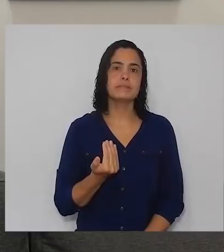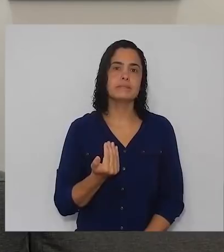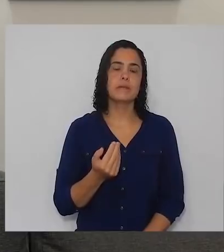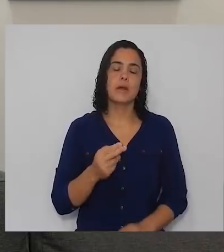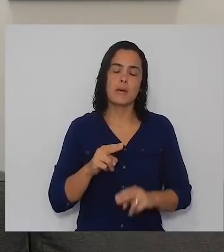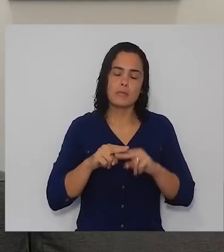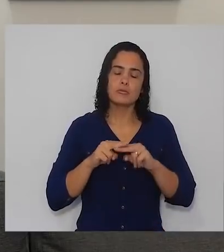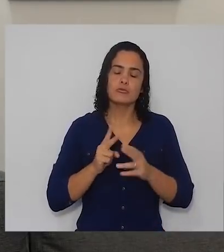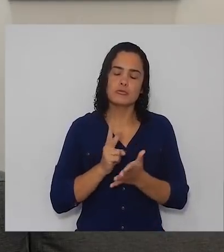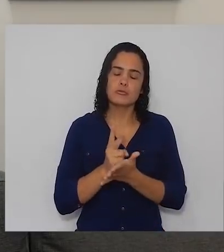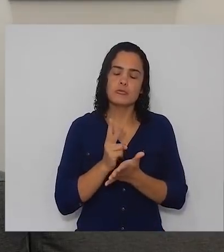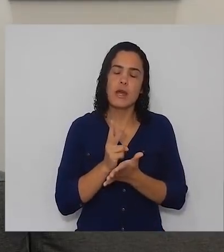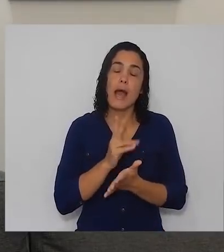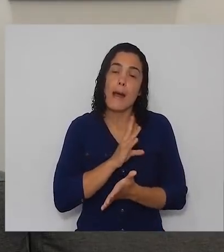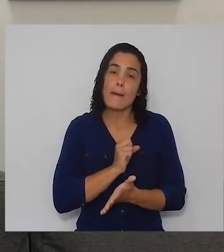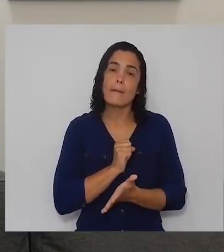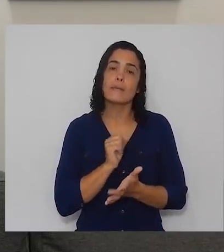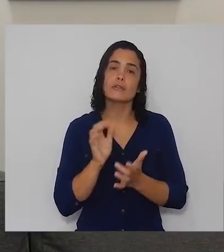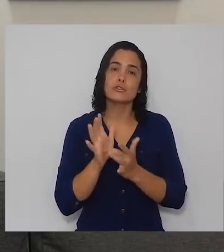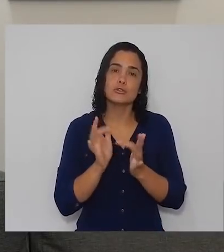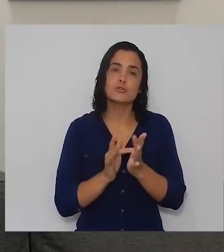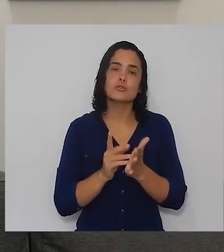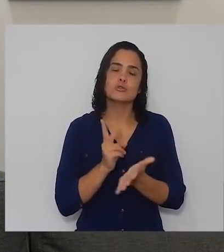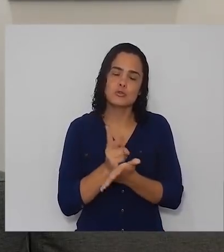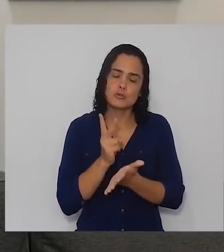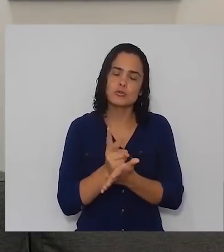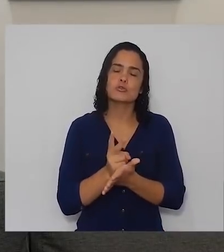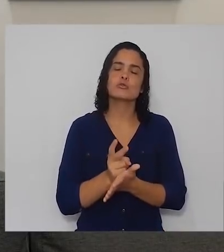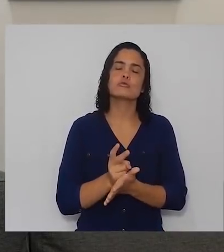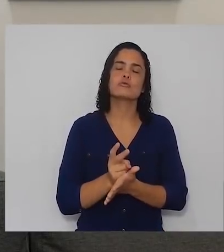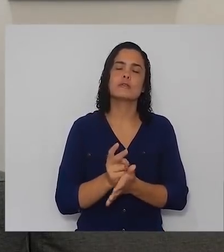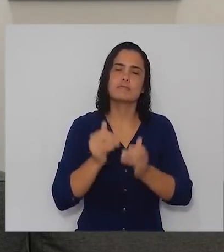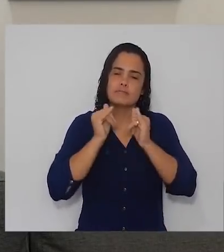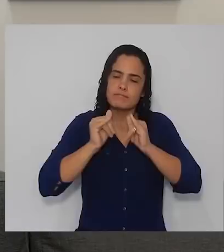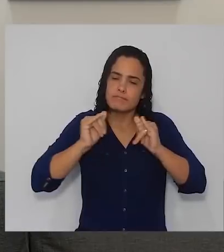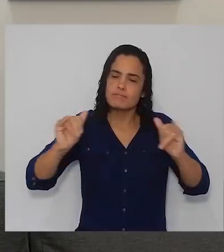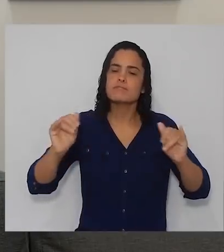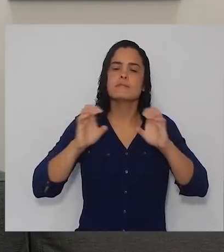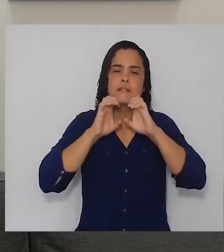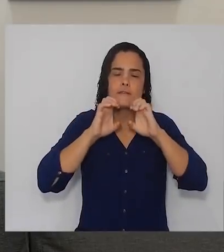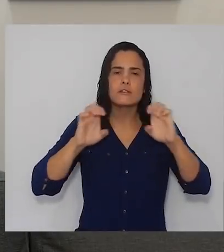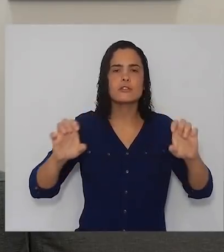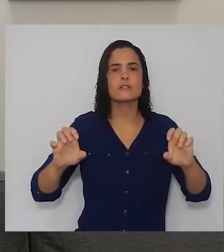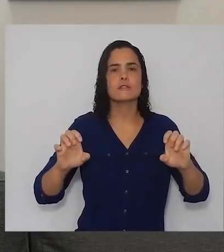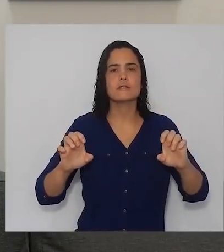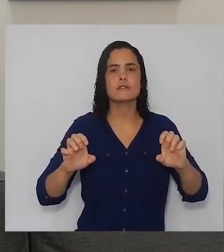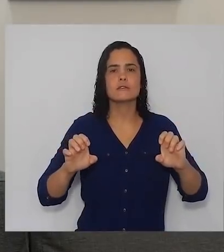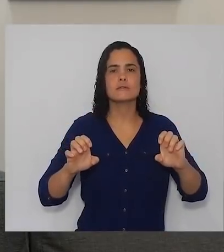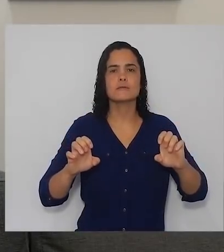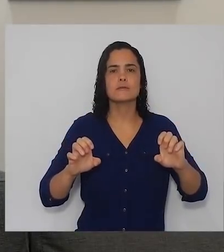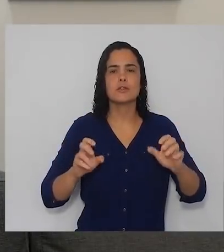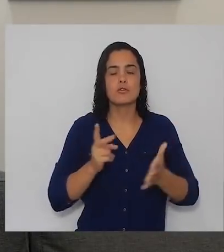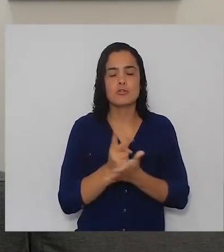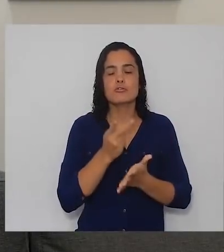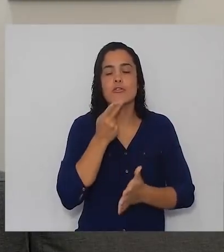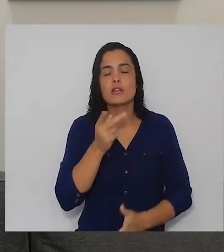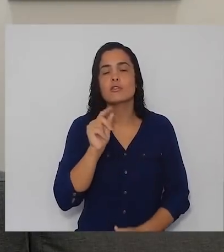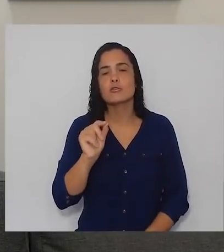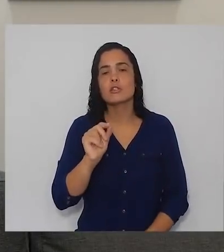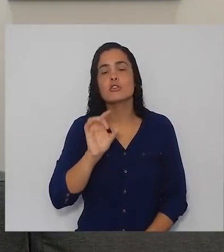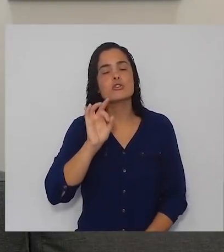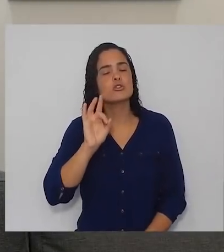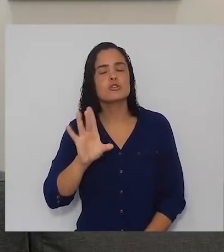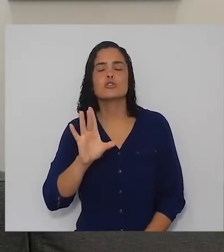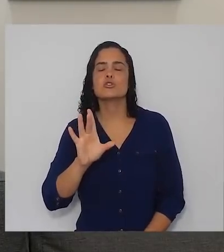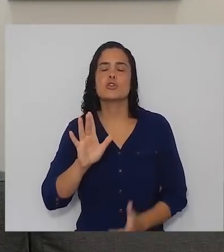amam aquelas pessoas. E como ele termina, não é? Falando do amor. Só o amor é capaz de transformar vidas, como